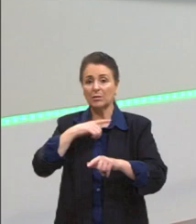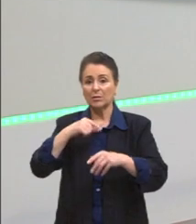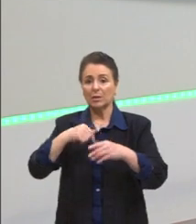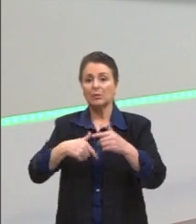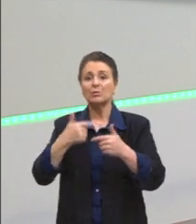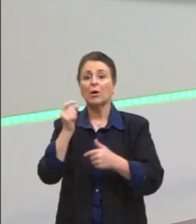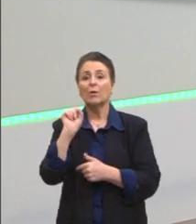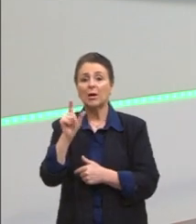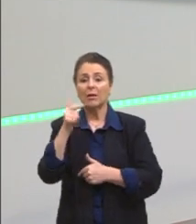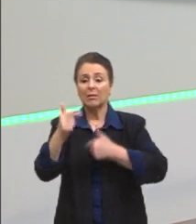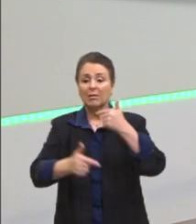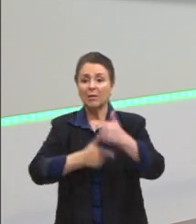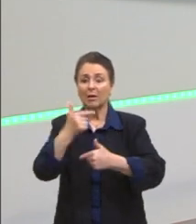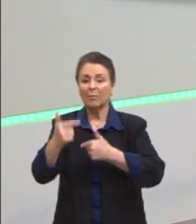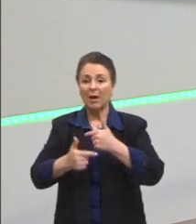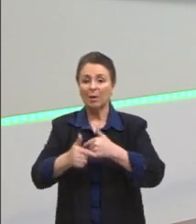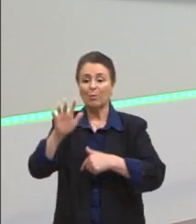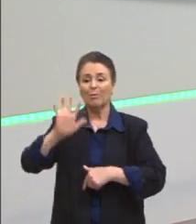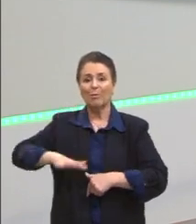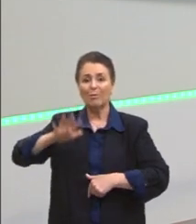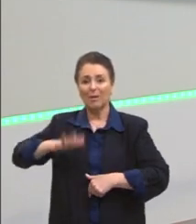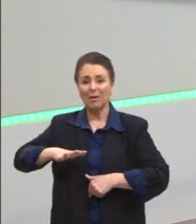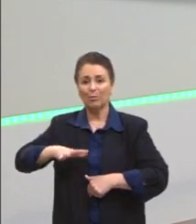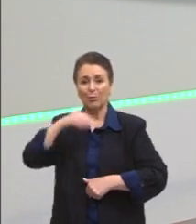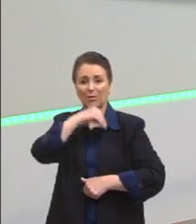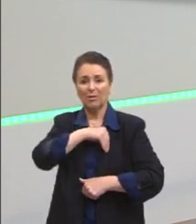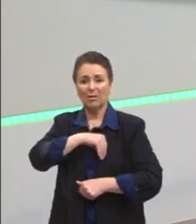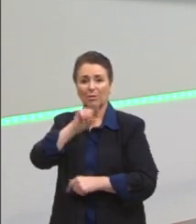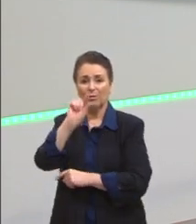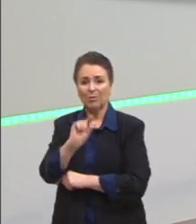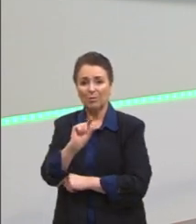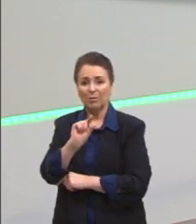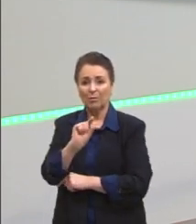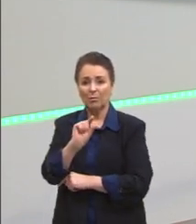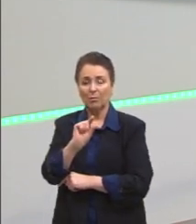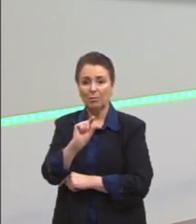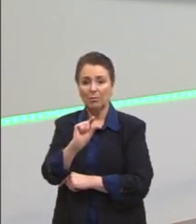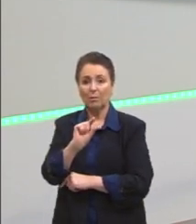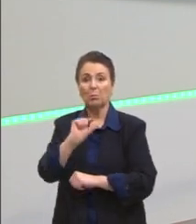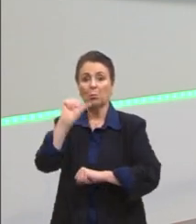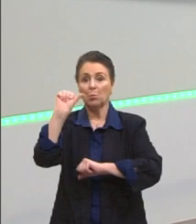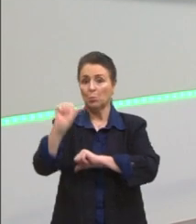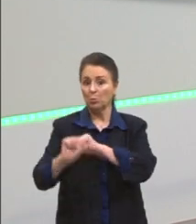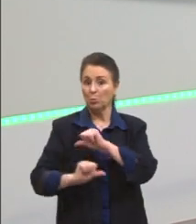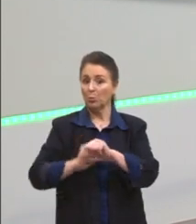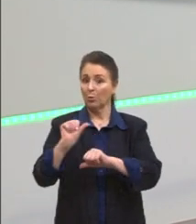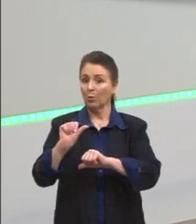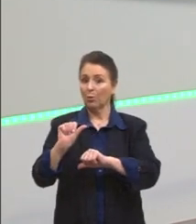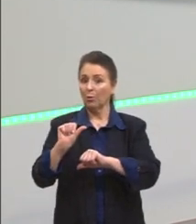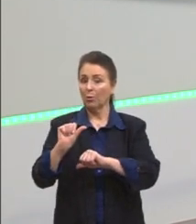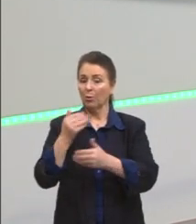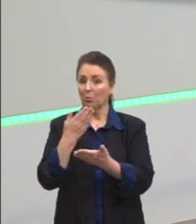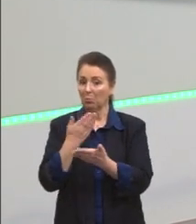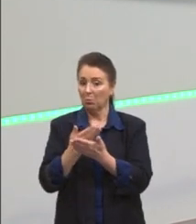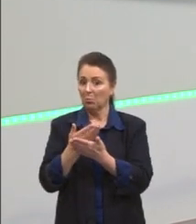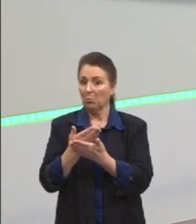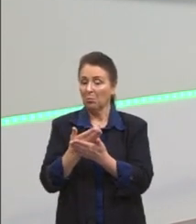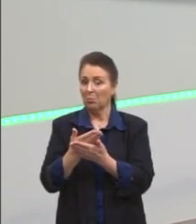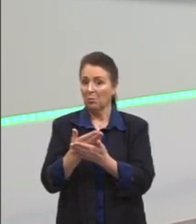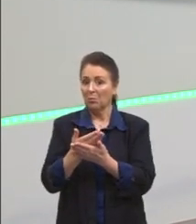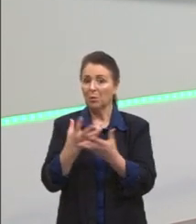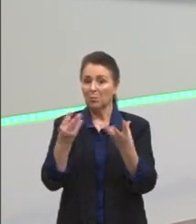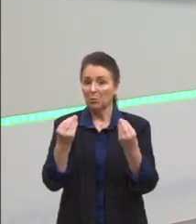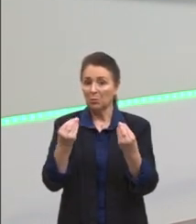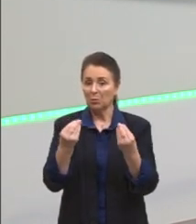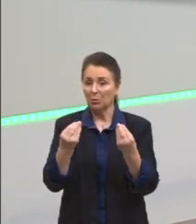foram se ressignificando e são Hoje os grandes fornecedores e tecnologia nós vimos aí no período